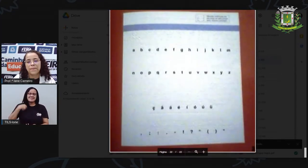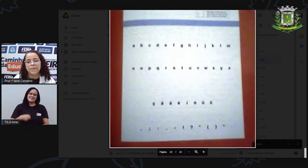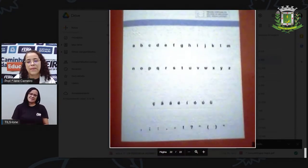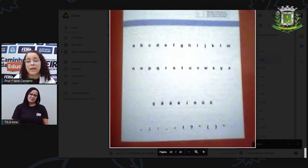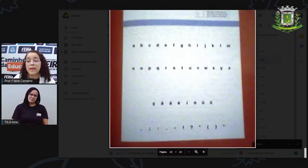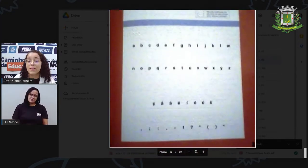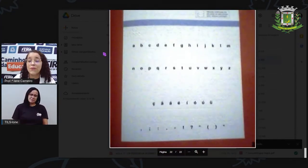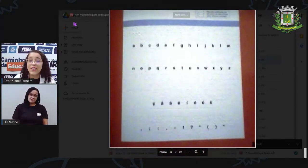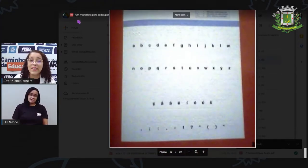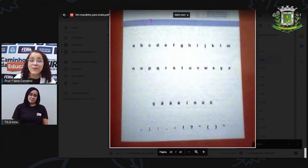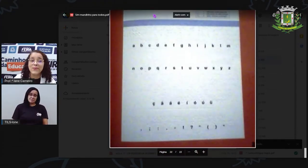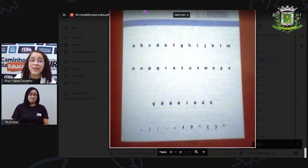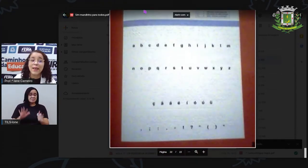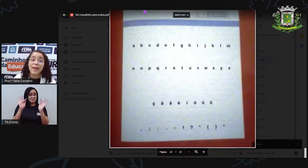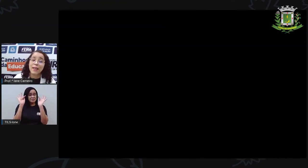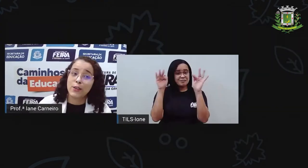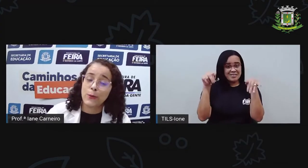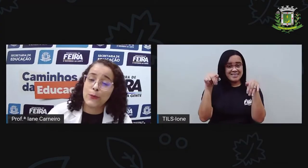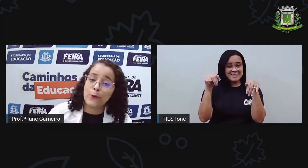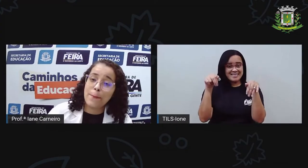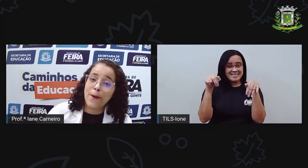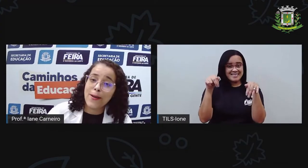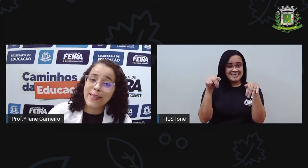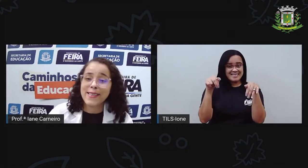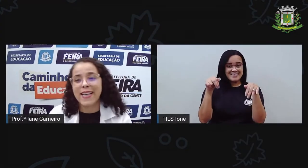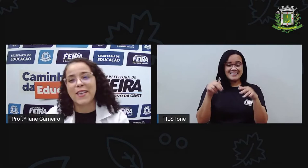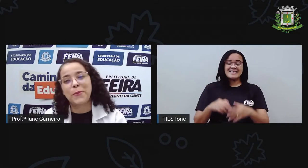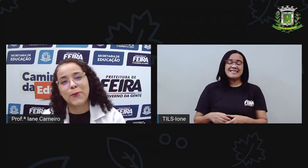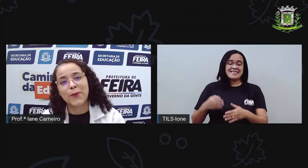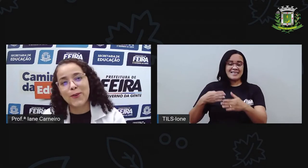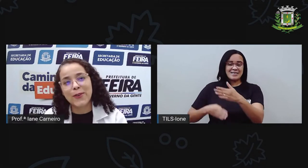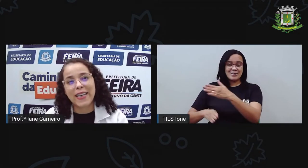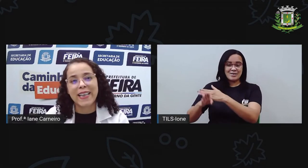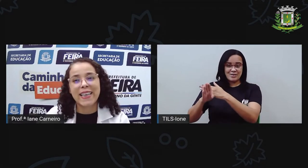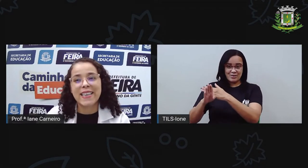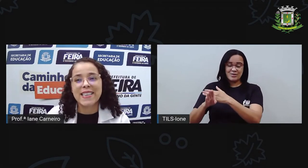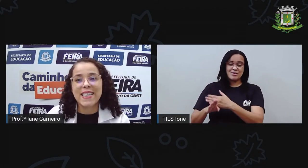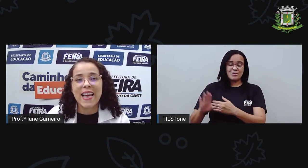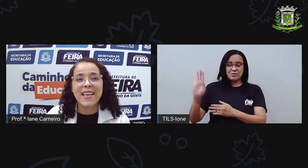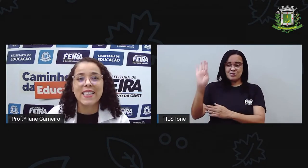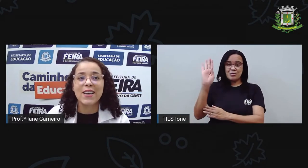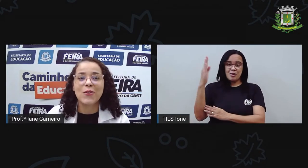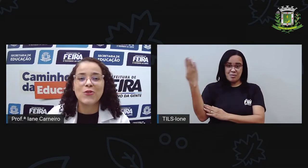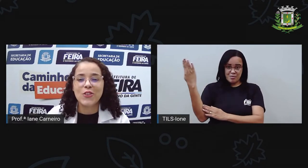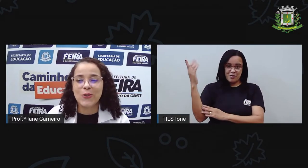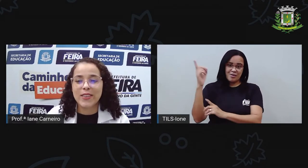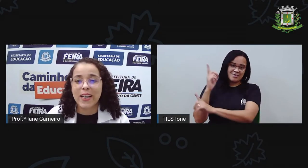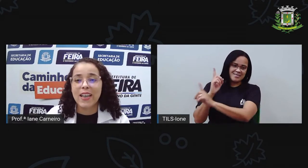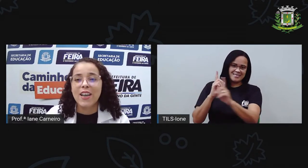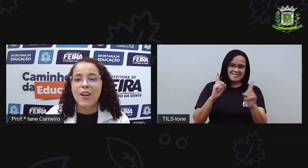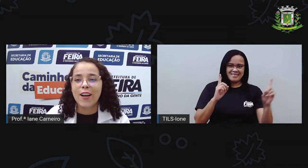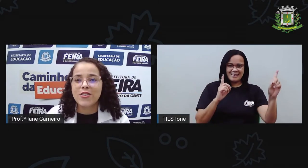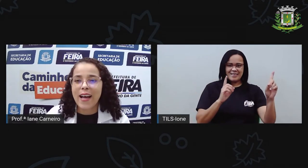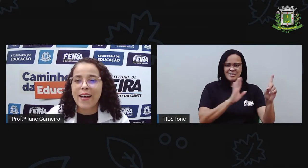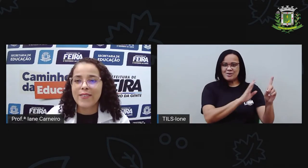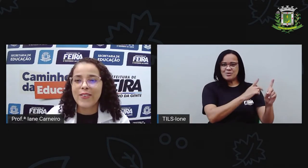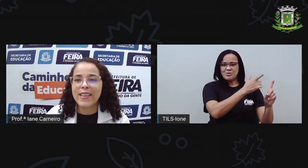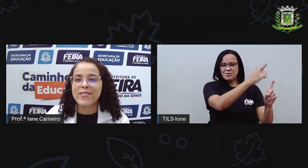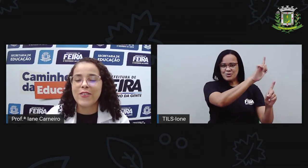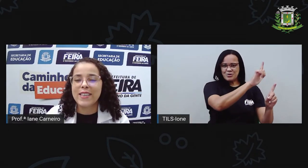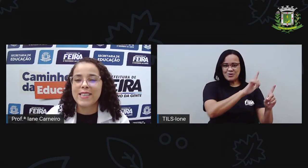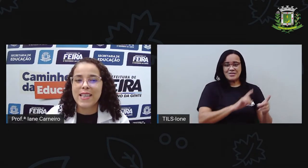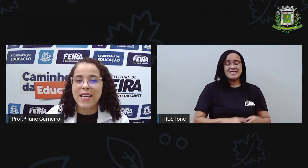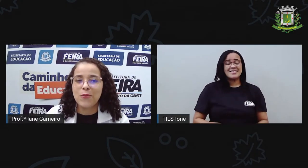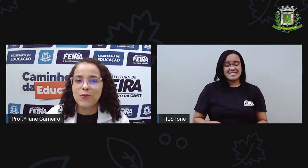E, enfim, entrou por uma porta, saiu por outra. Quem quiser, que conte outra. Gostaram